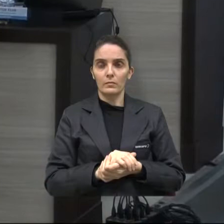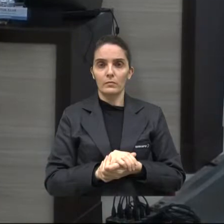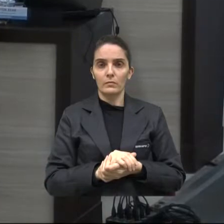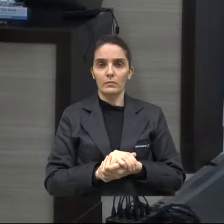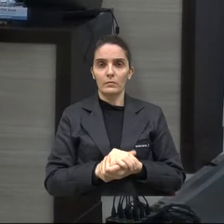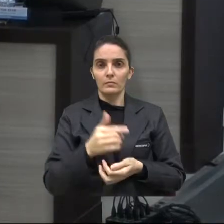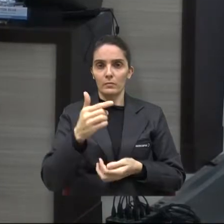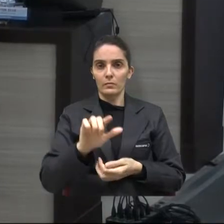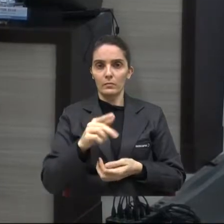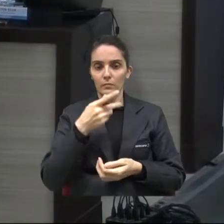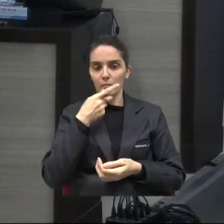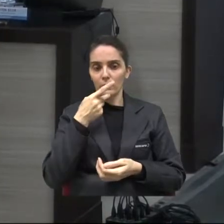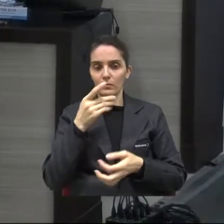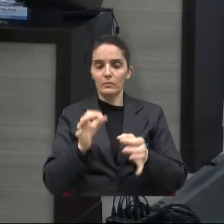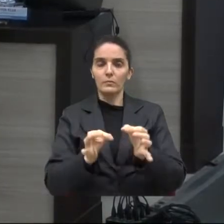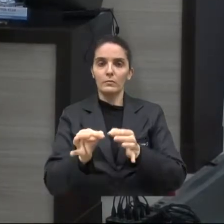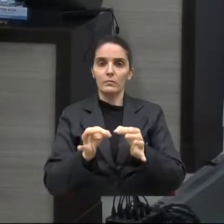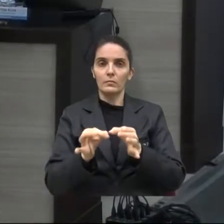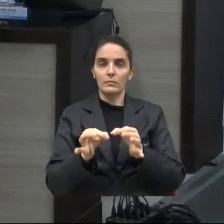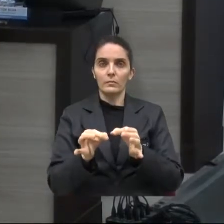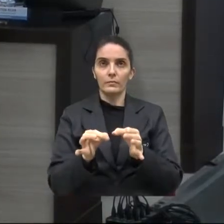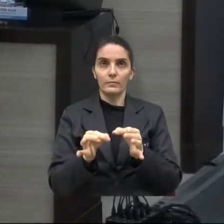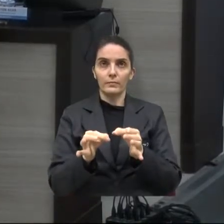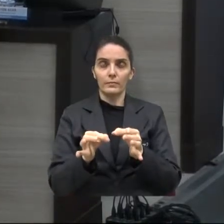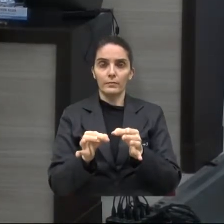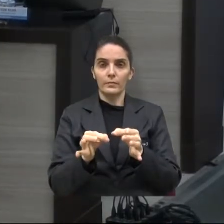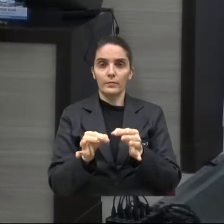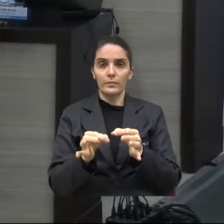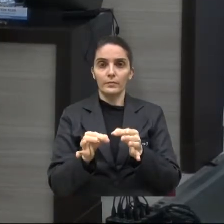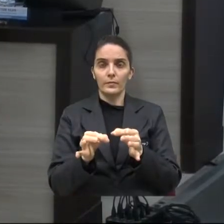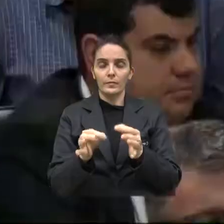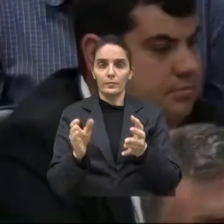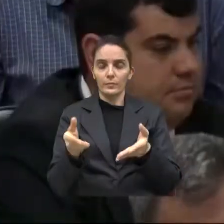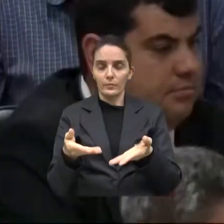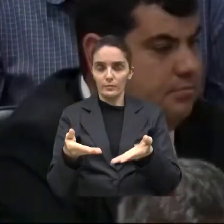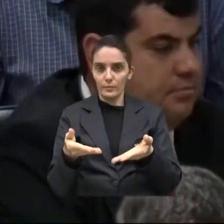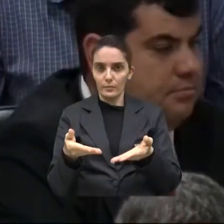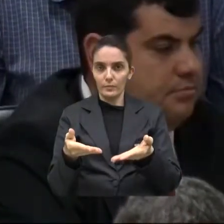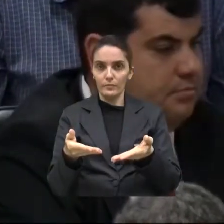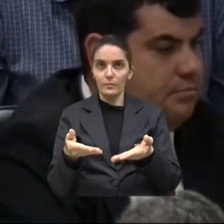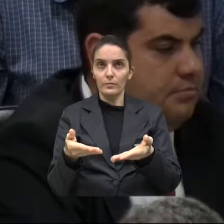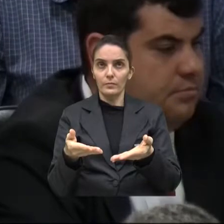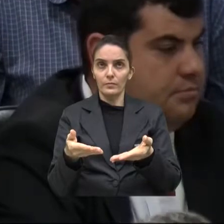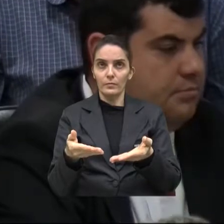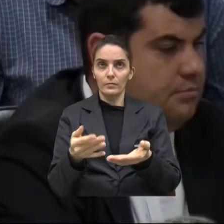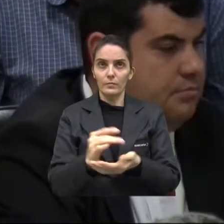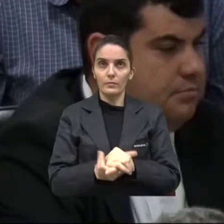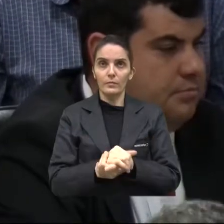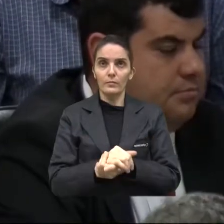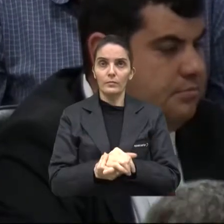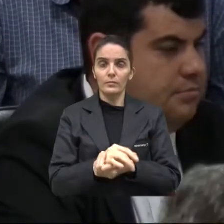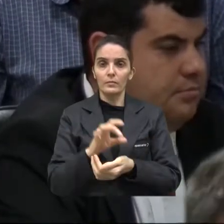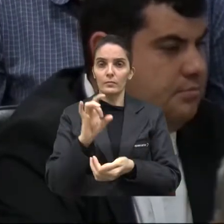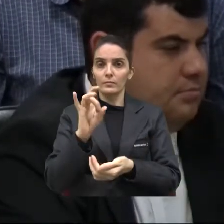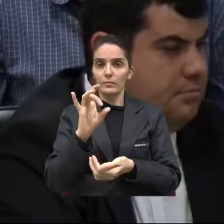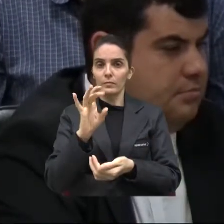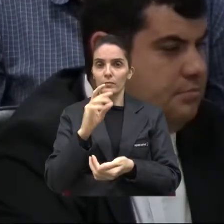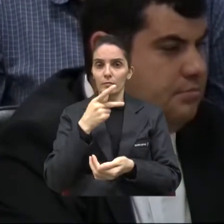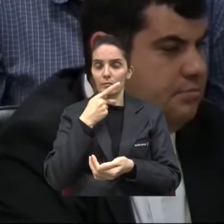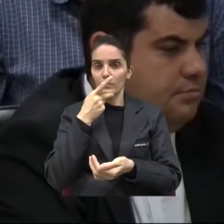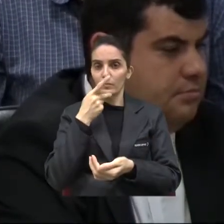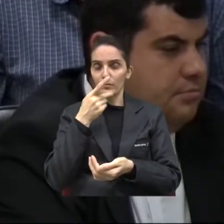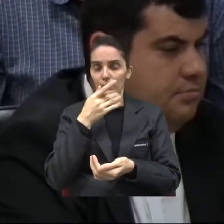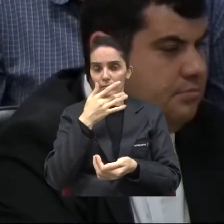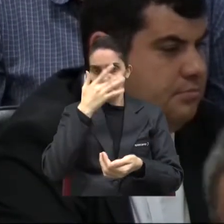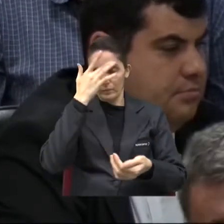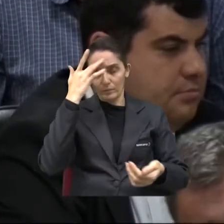Novamente falar sobre esse projeto, que nós estamos apenas dizendo ao investidor que